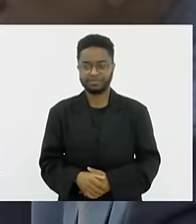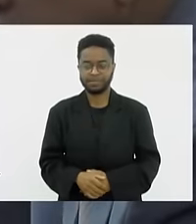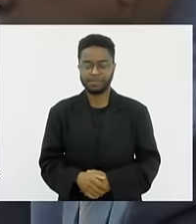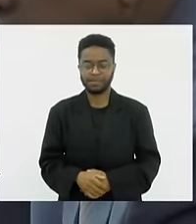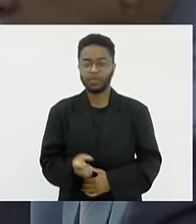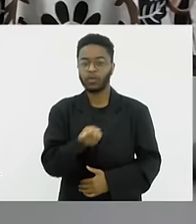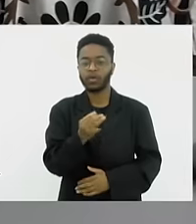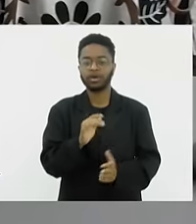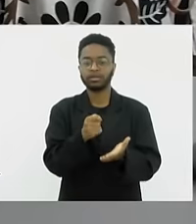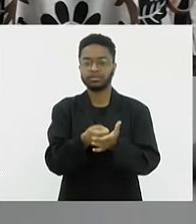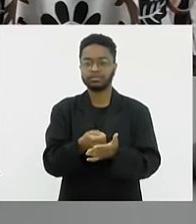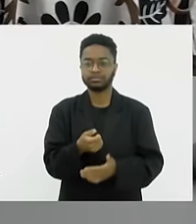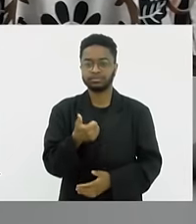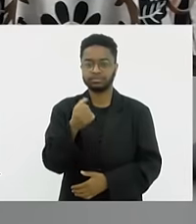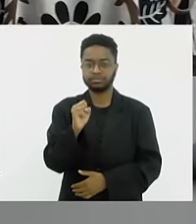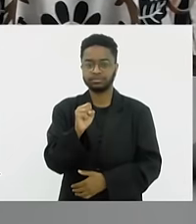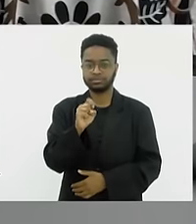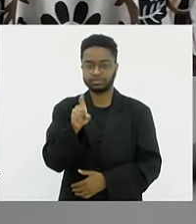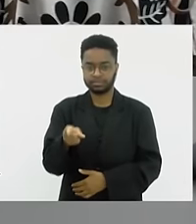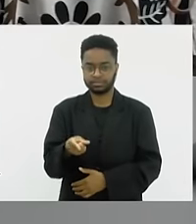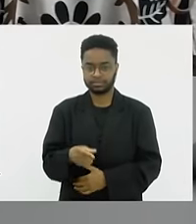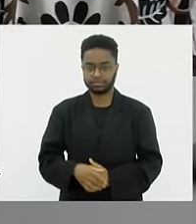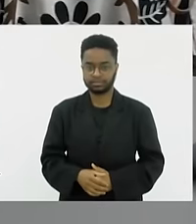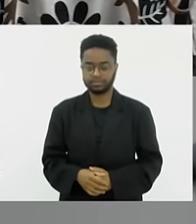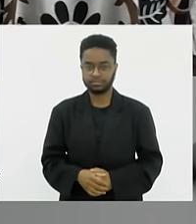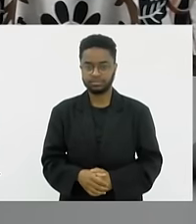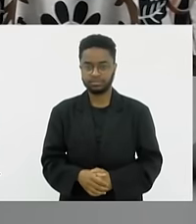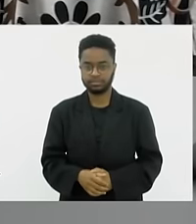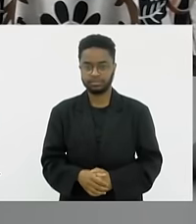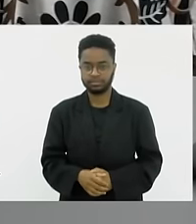quanto? 18 mil. 18 mil.